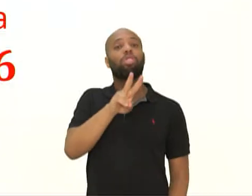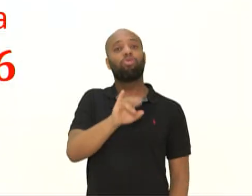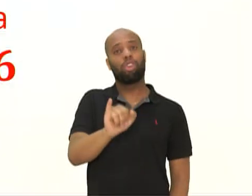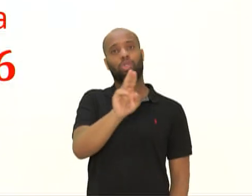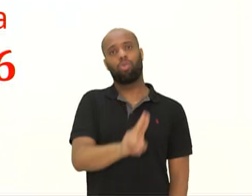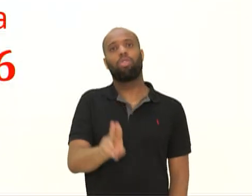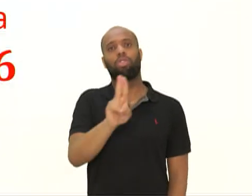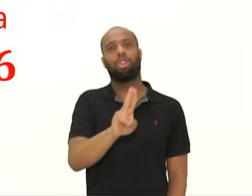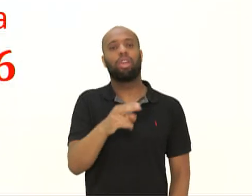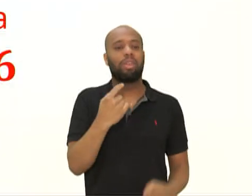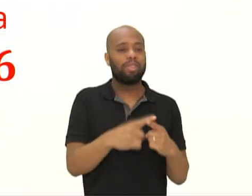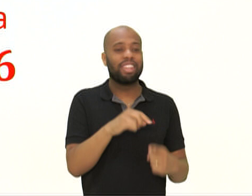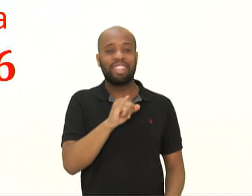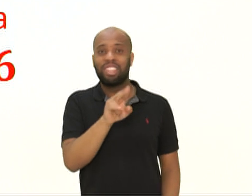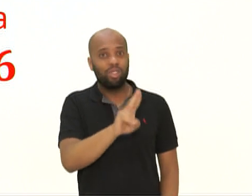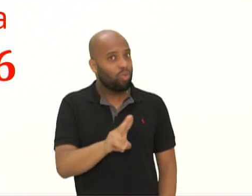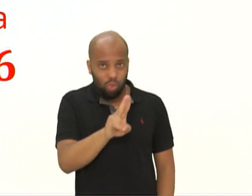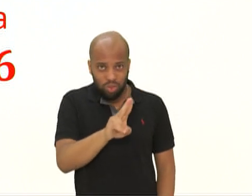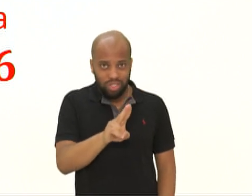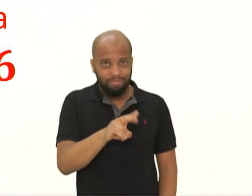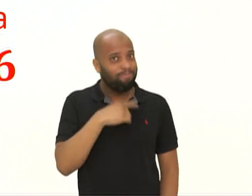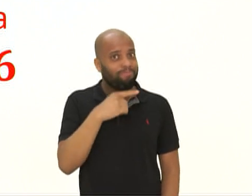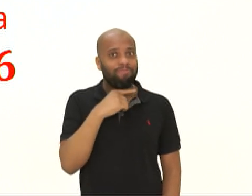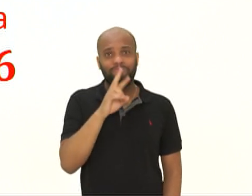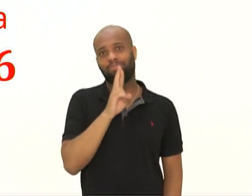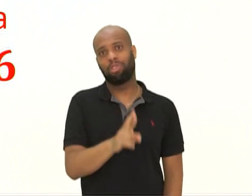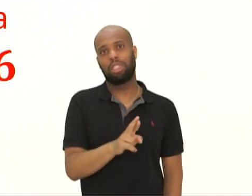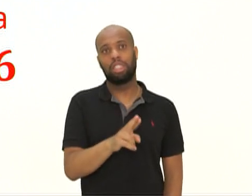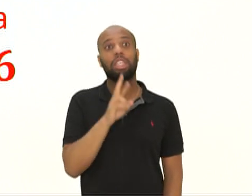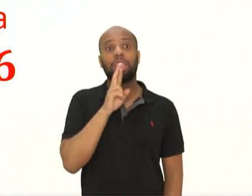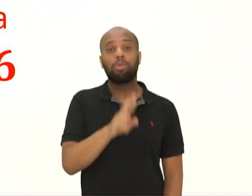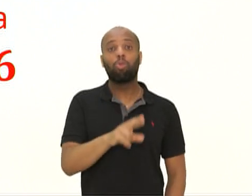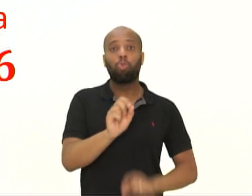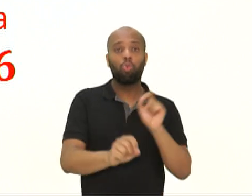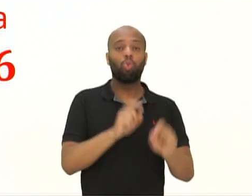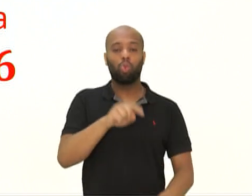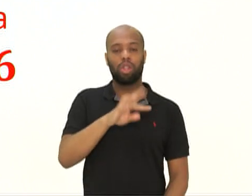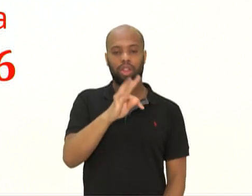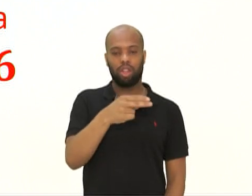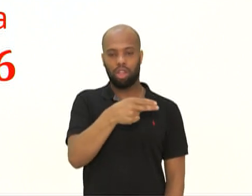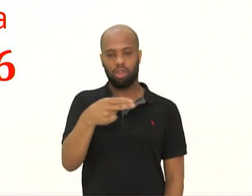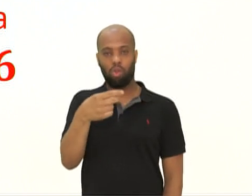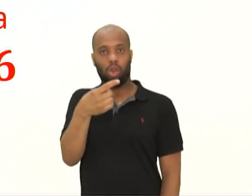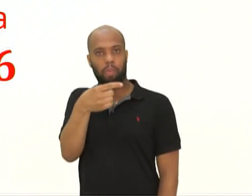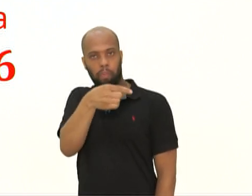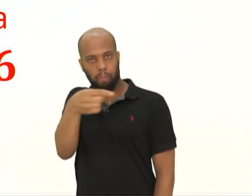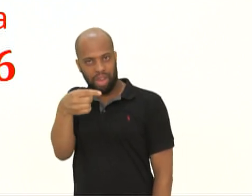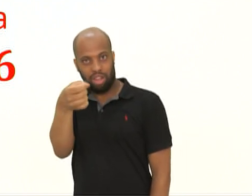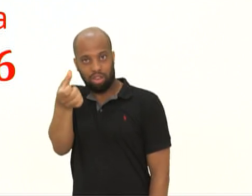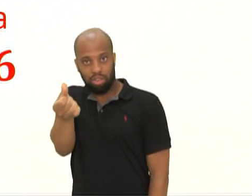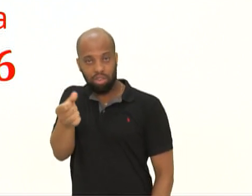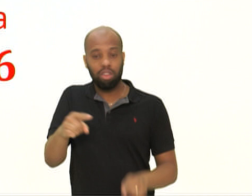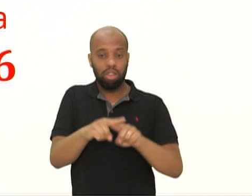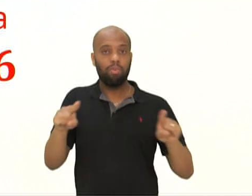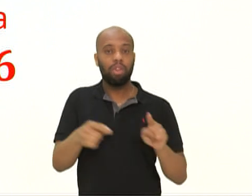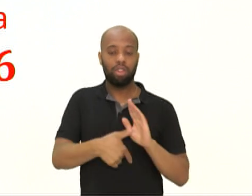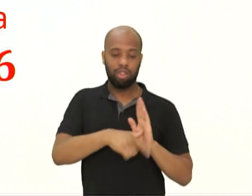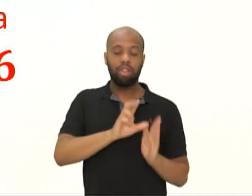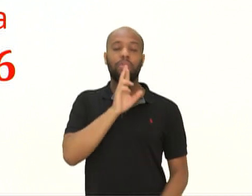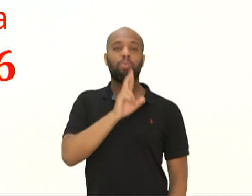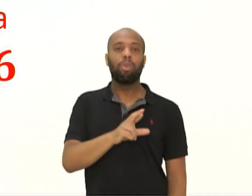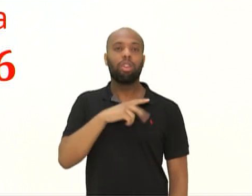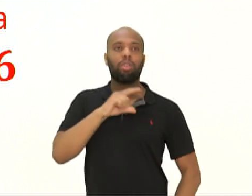que acho importante a gente decompor o 16 sobre 81, inclusive para você lembrar, né? O nosso objetivo é transformar